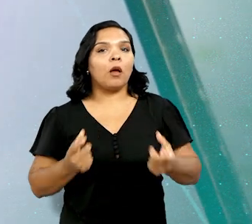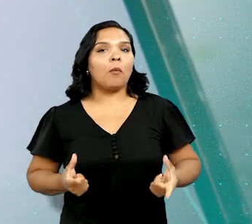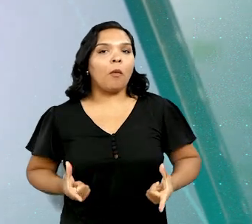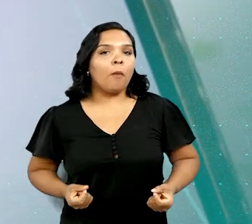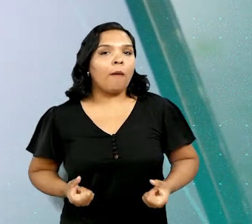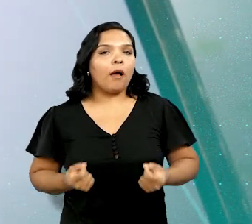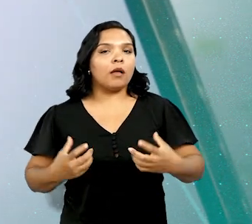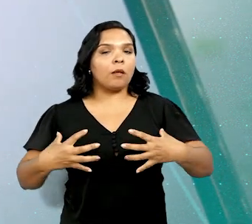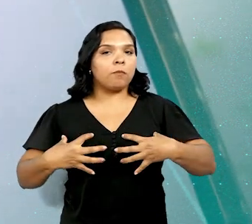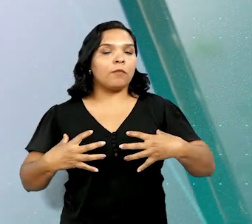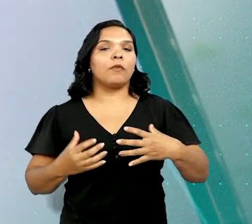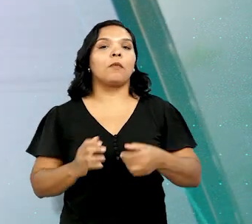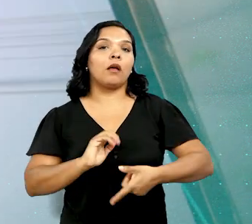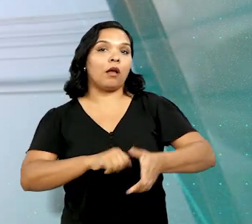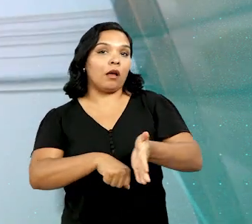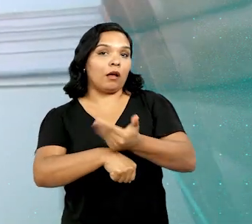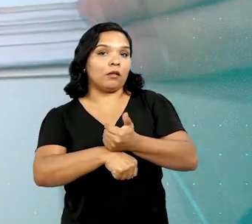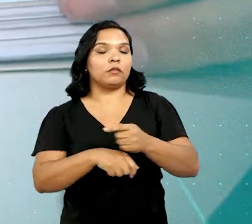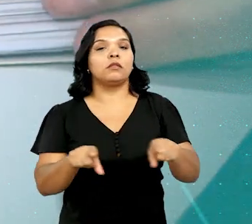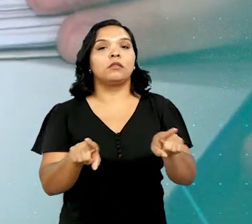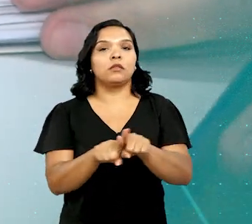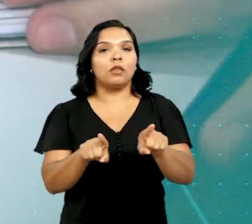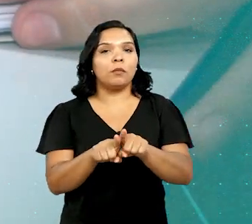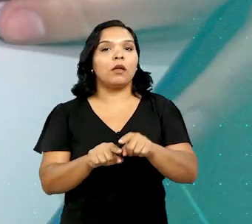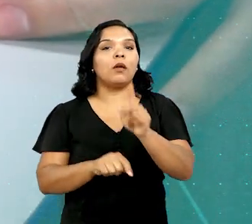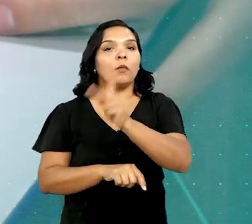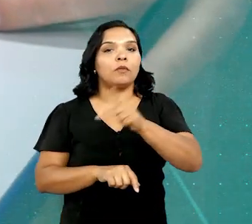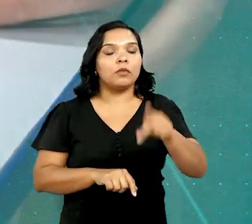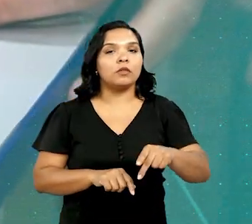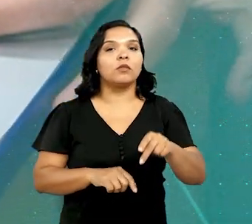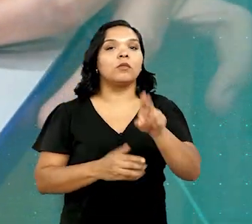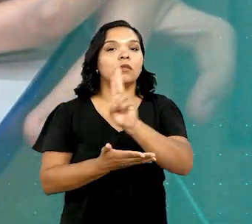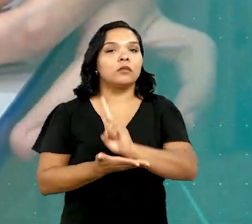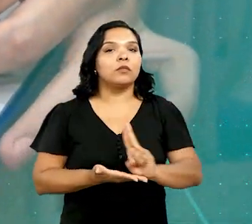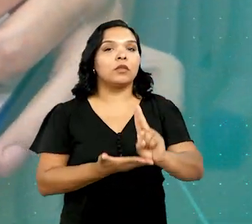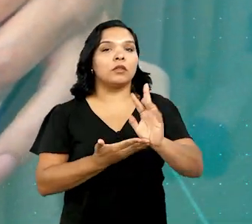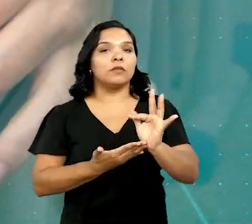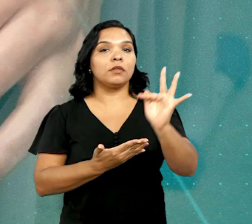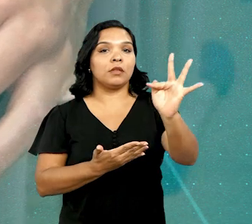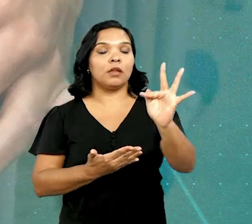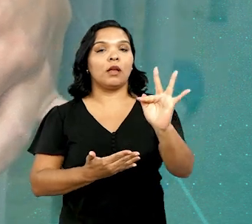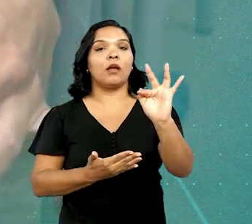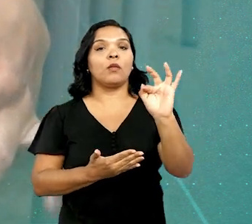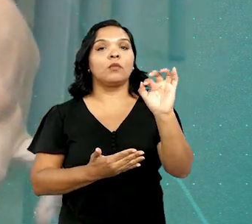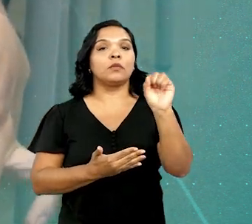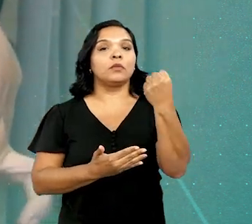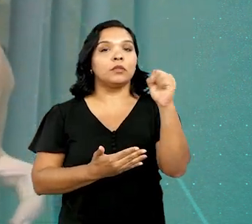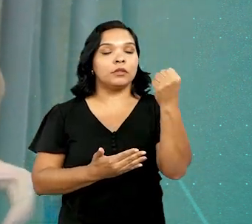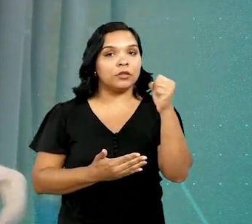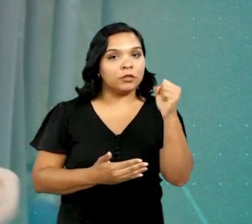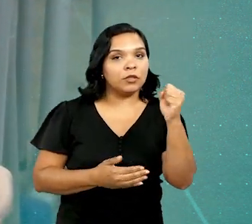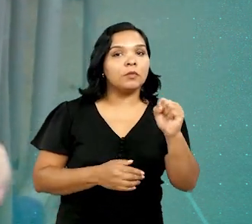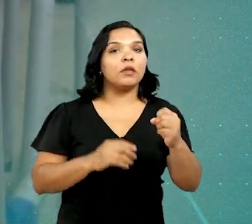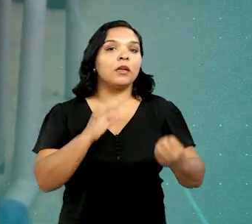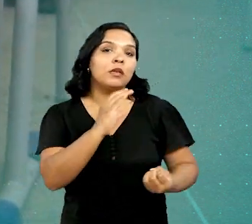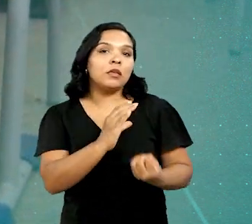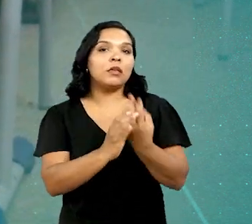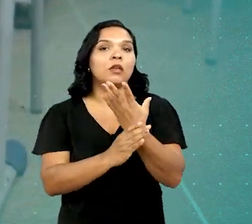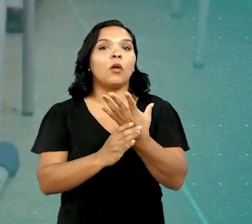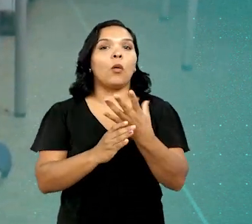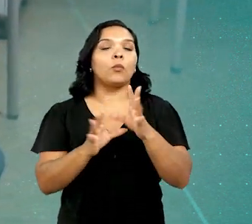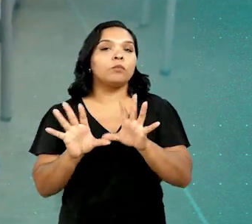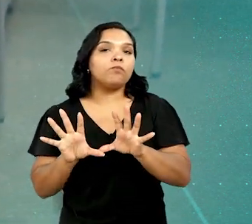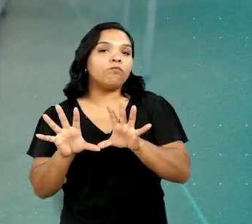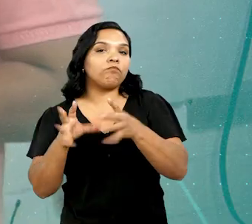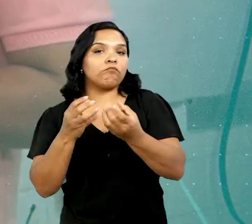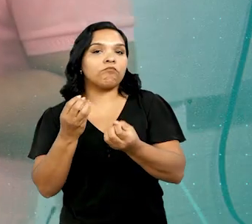o câncer de mama de forma precoce. Você vai ver que um professor da Universidade Federal de Sergipe, campus de Itabaiana, criou um